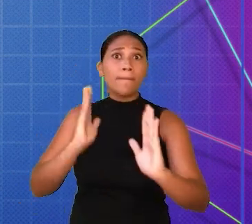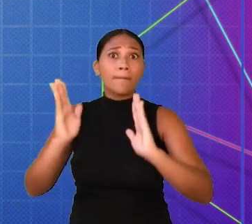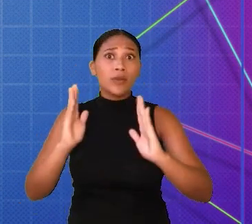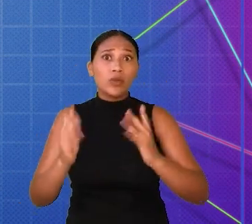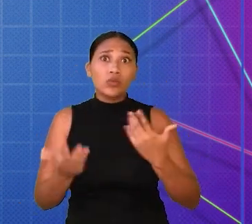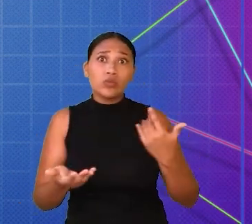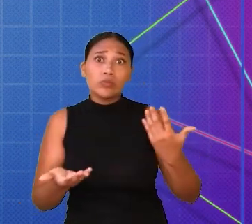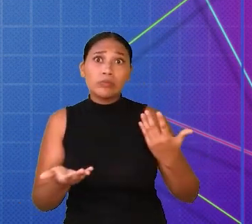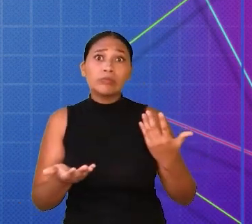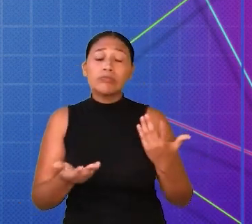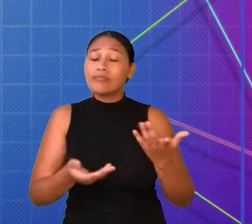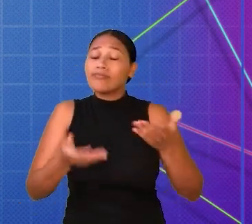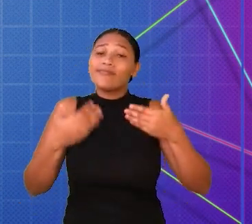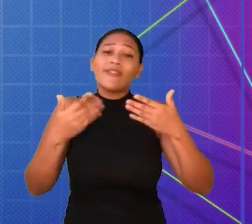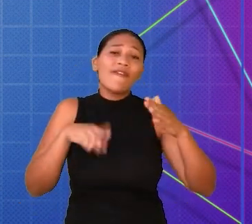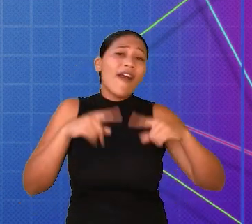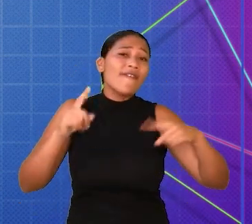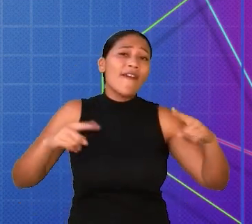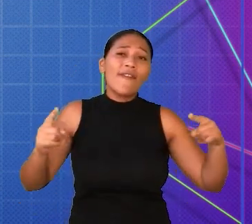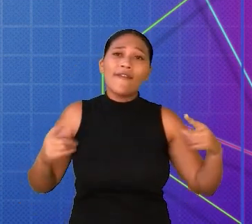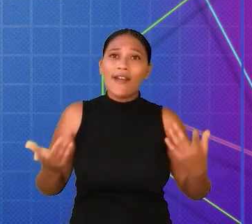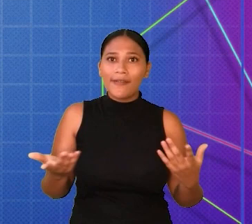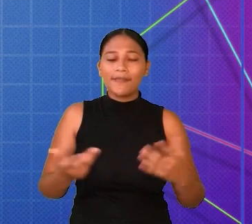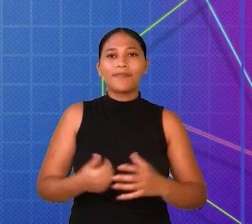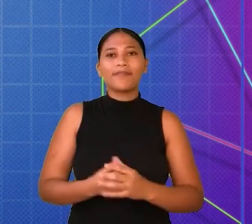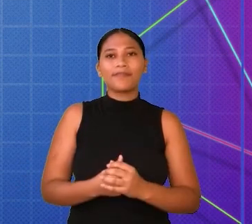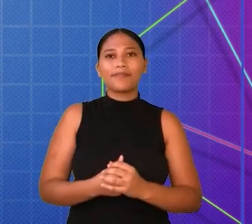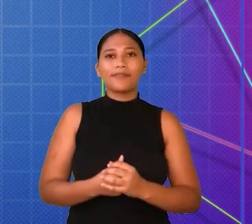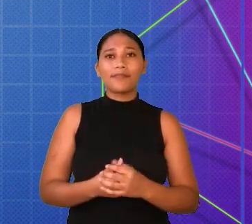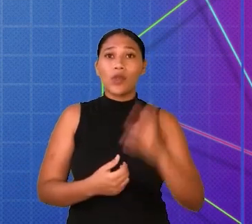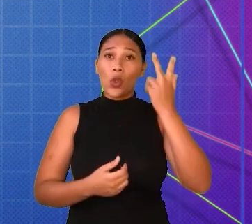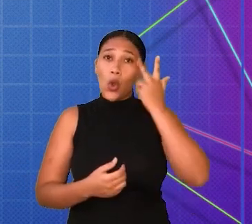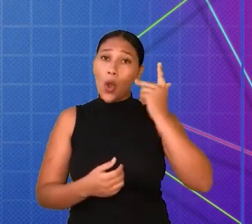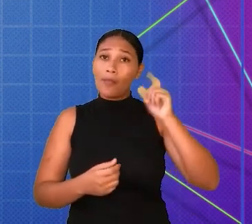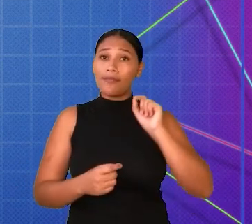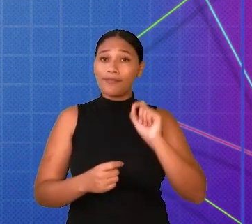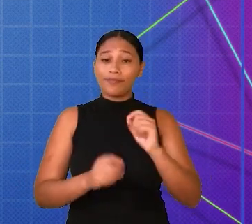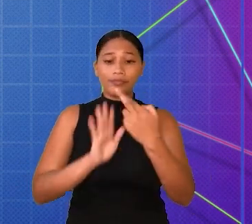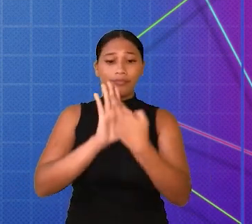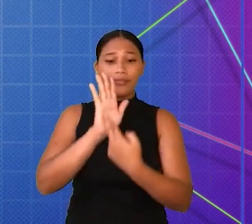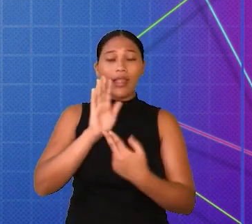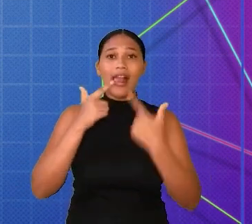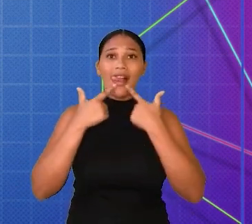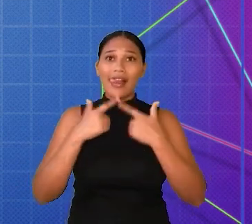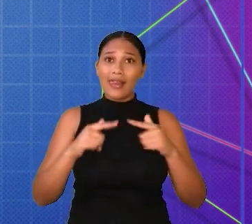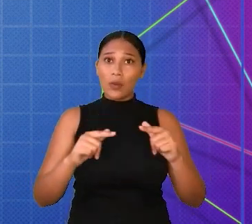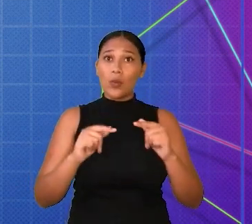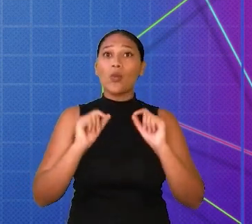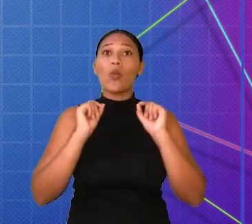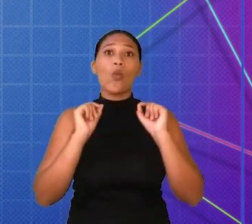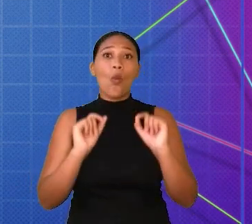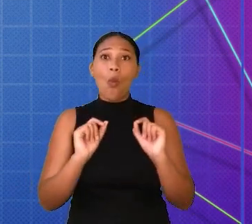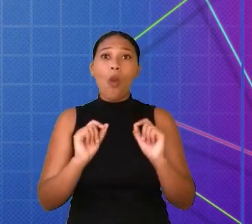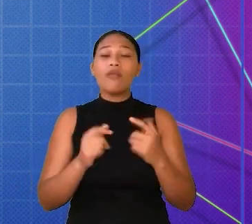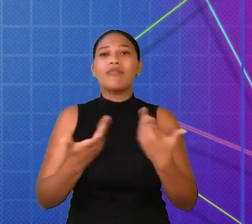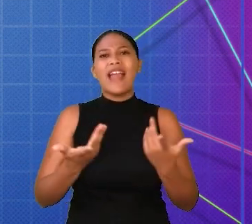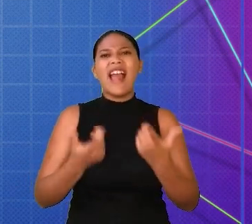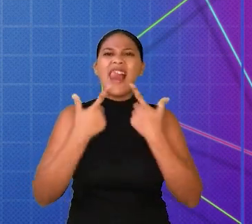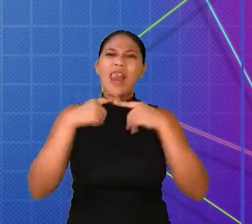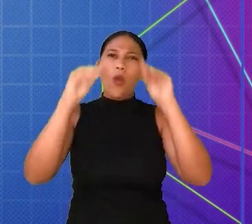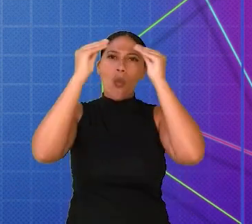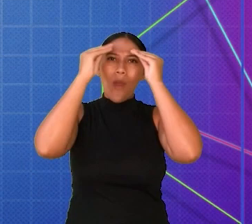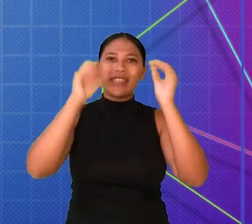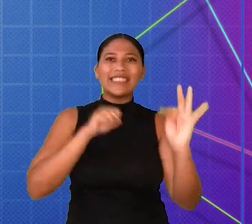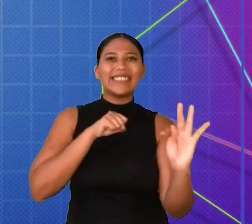o ambiente, a época, entre outras coisas que podem variar dependendo do que está sendo trabalhado. Normalmente, em um roteiro, a linguagem que estará